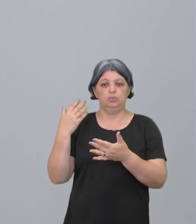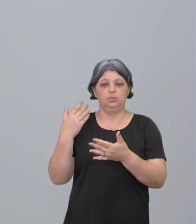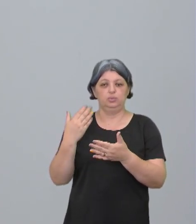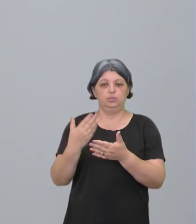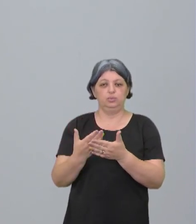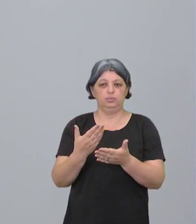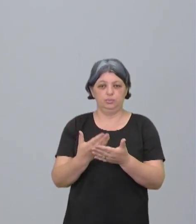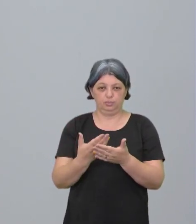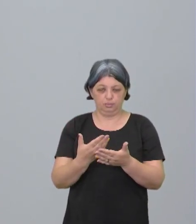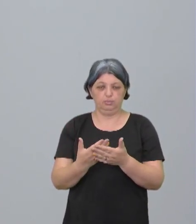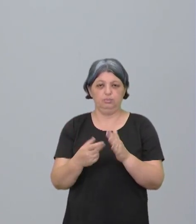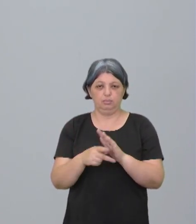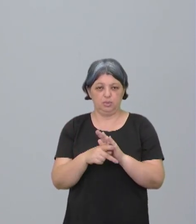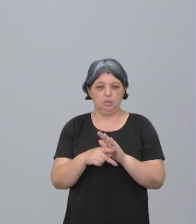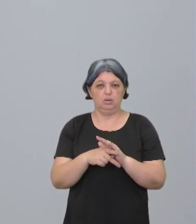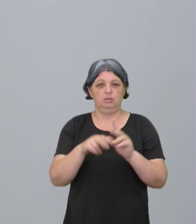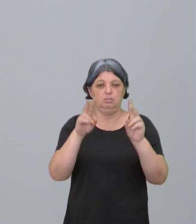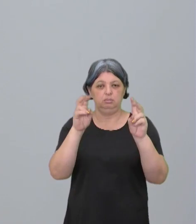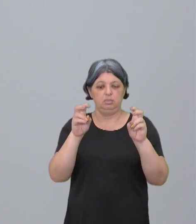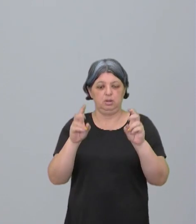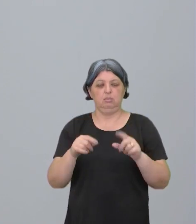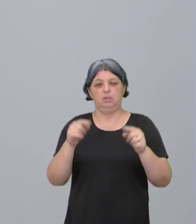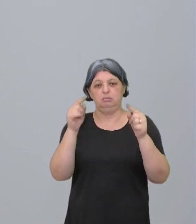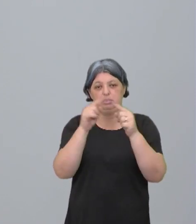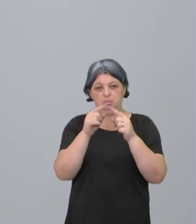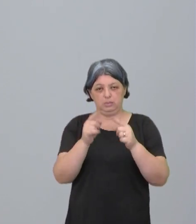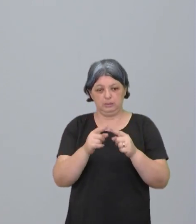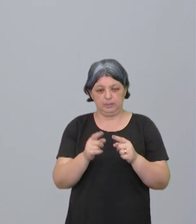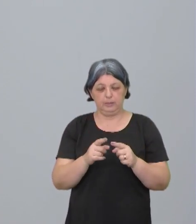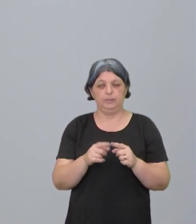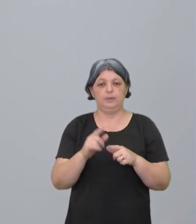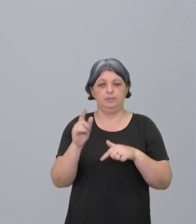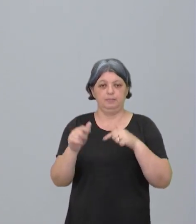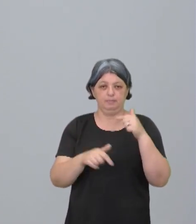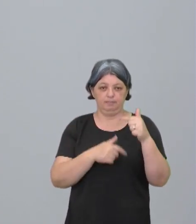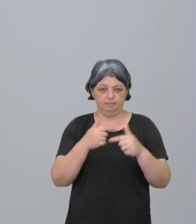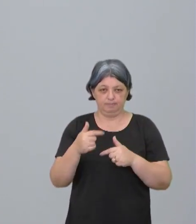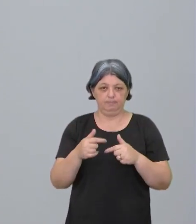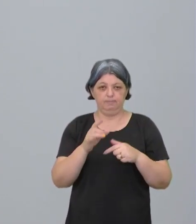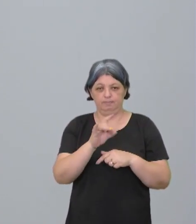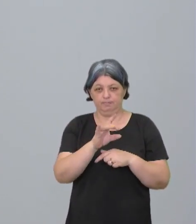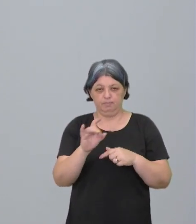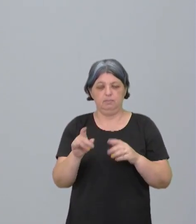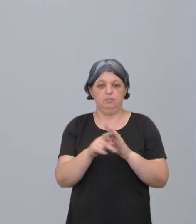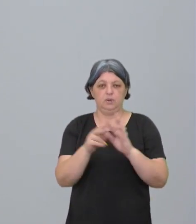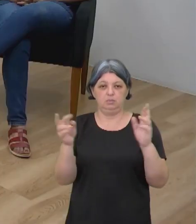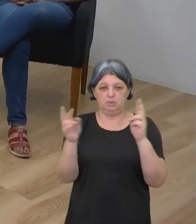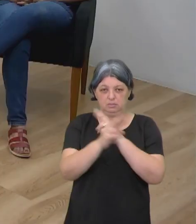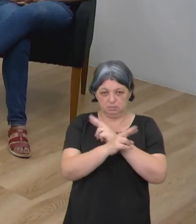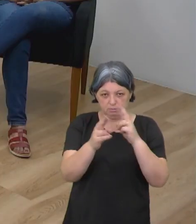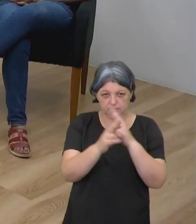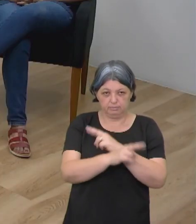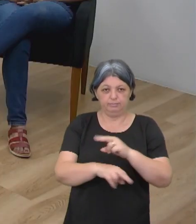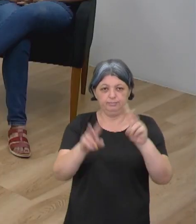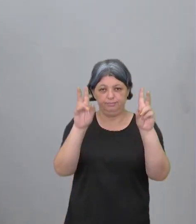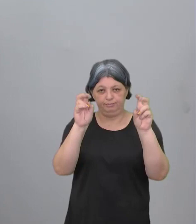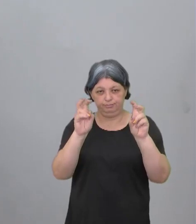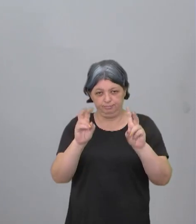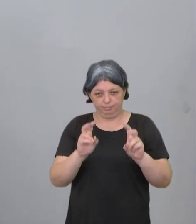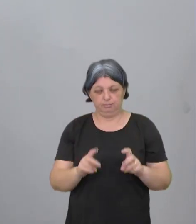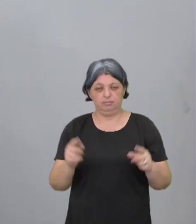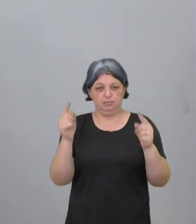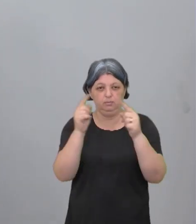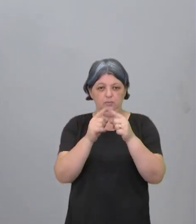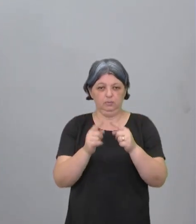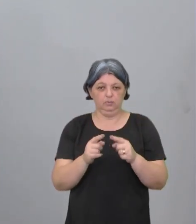aulas, conforme os componentes foram trabalhados, né, que os componentes conversam, então, entre si. E mais do que isso, eu acho que